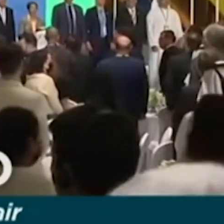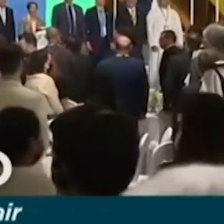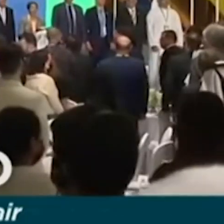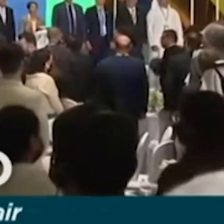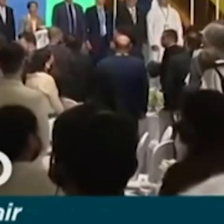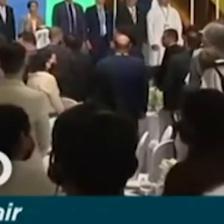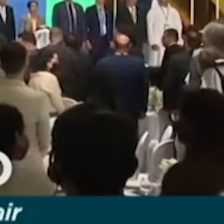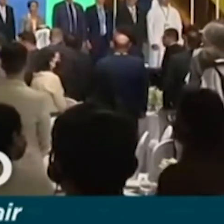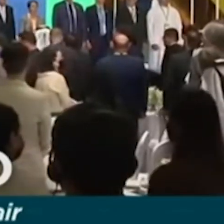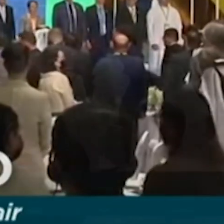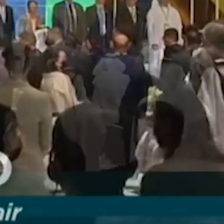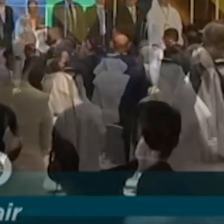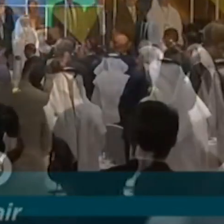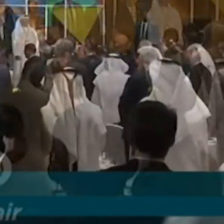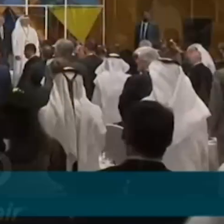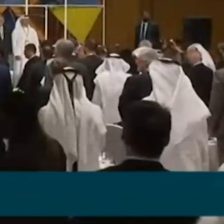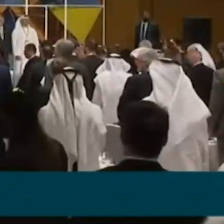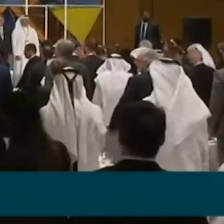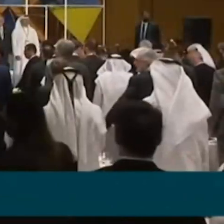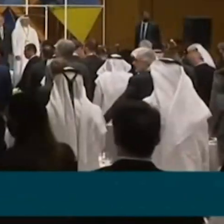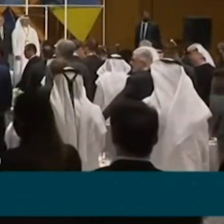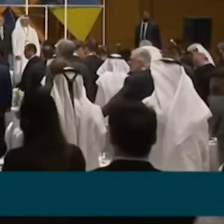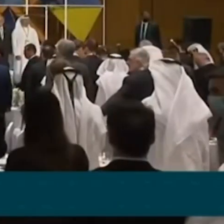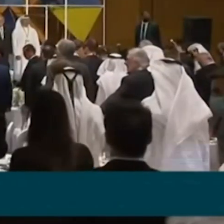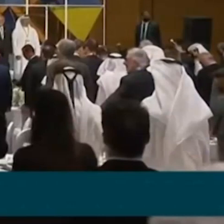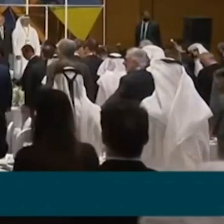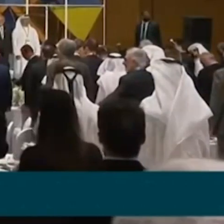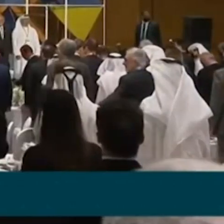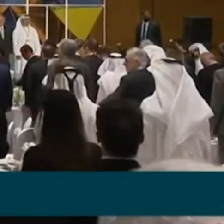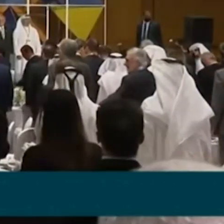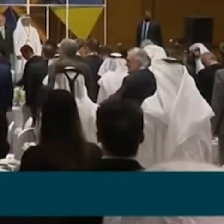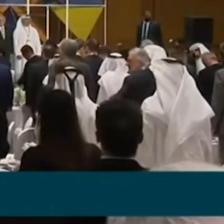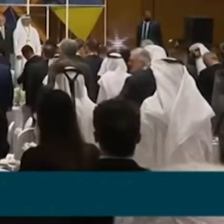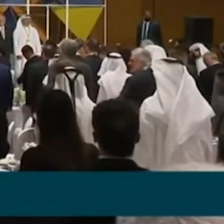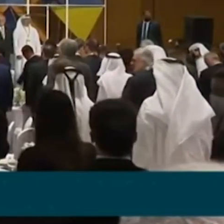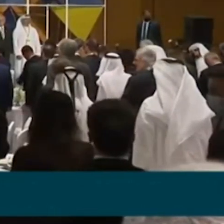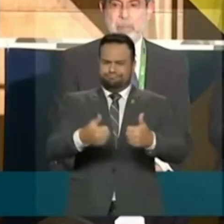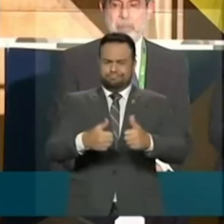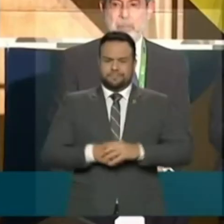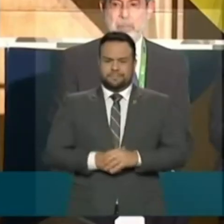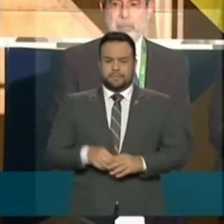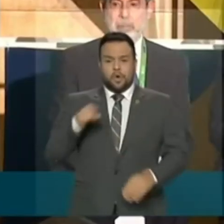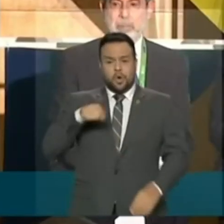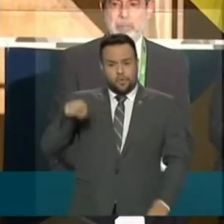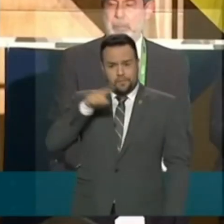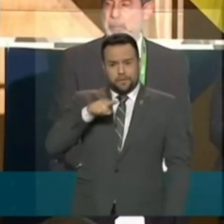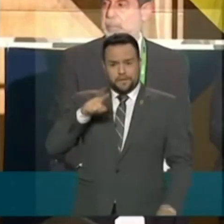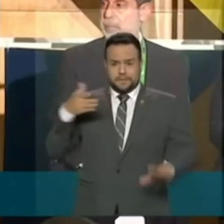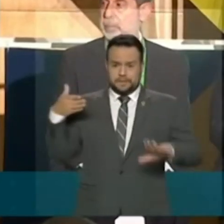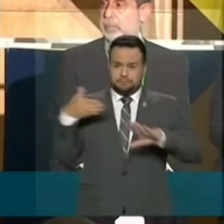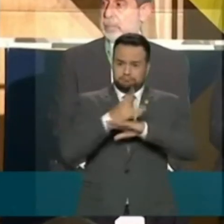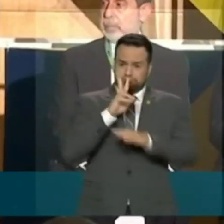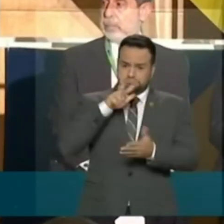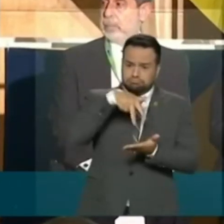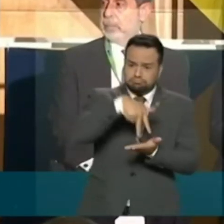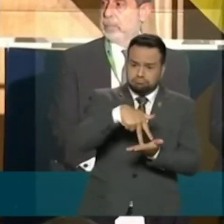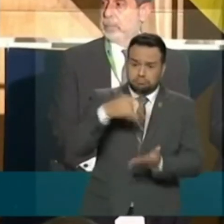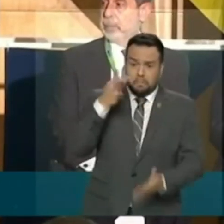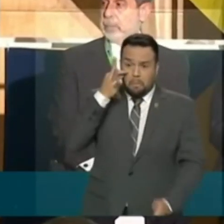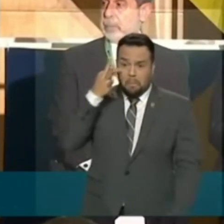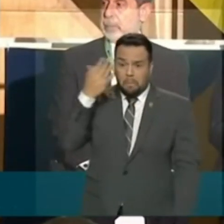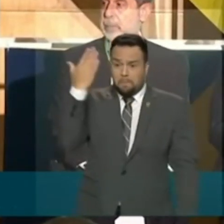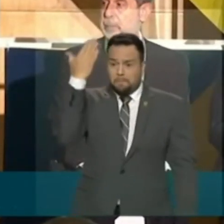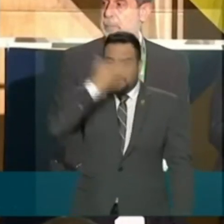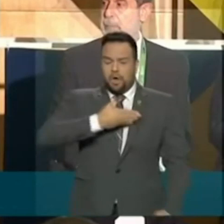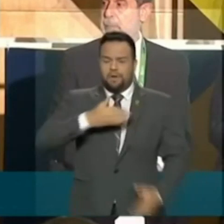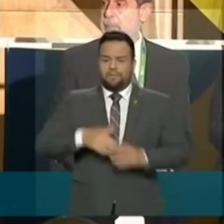Pérsico, Bolsonaro esteve na abertura do Invest in Brazil Forum, realizado em Dubai. Que a nossa Amazônia, por